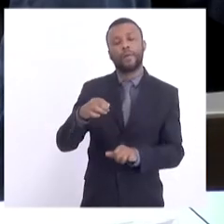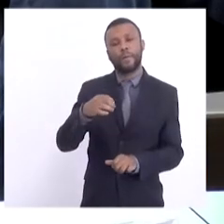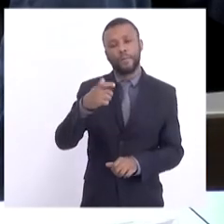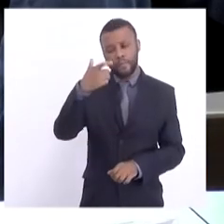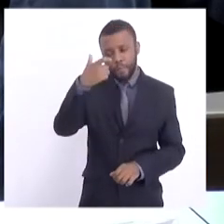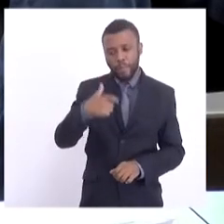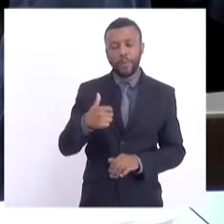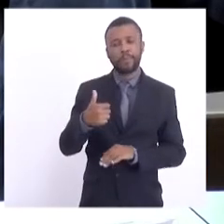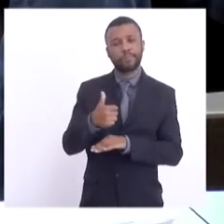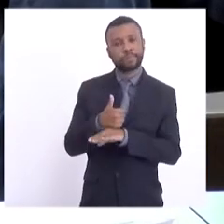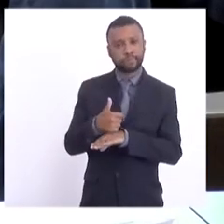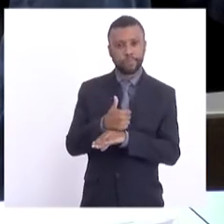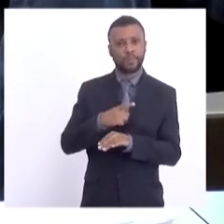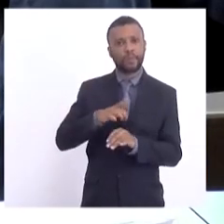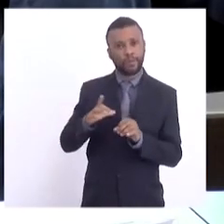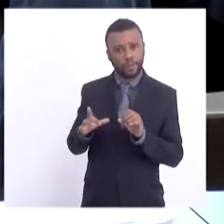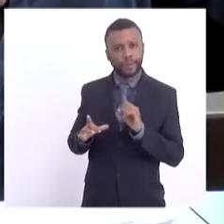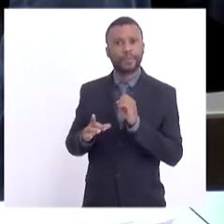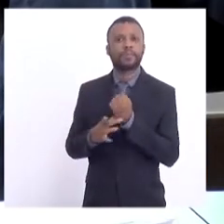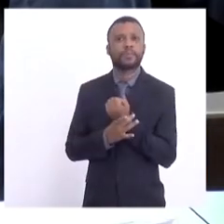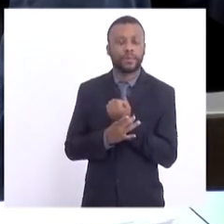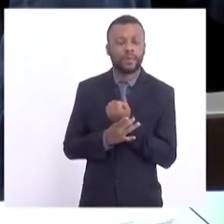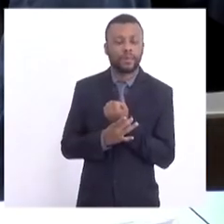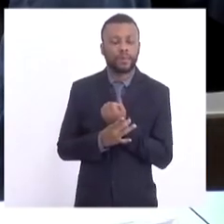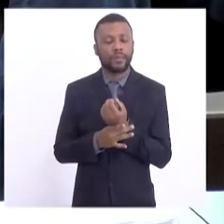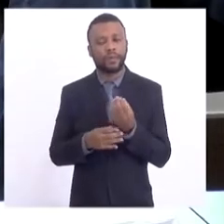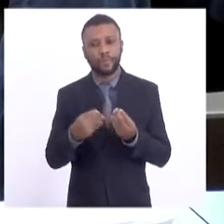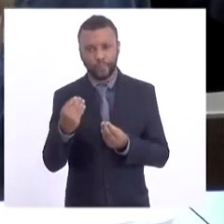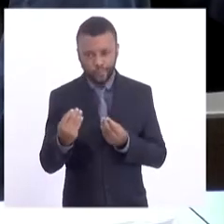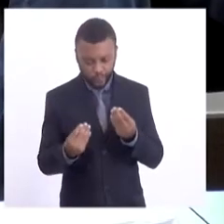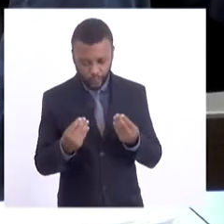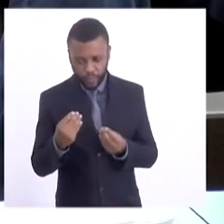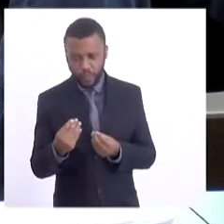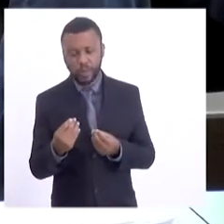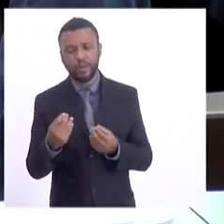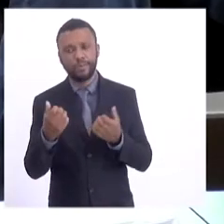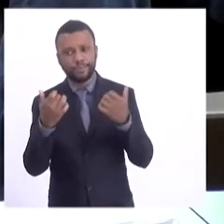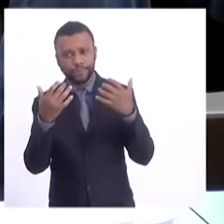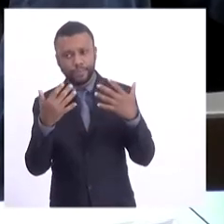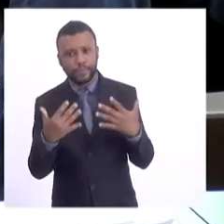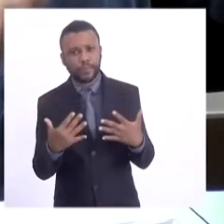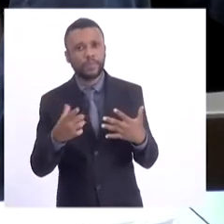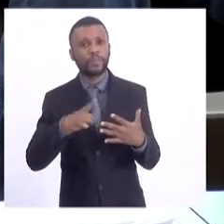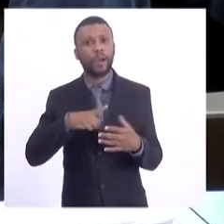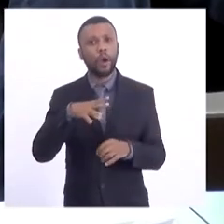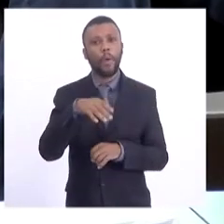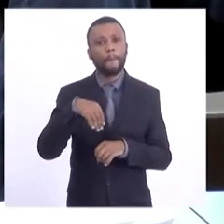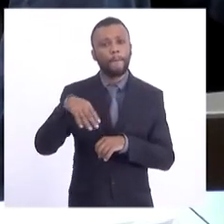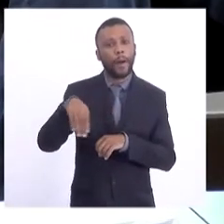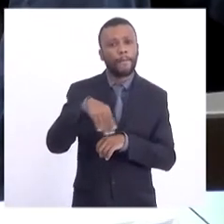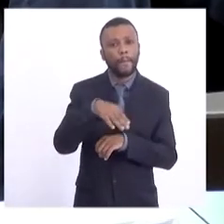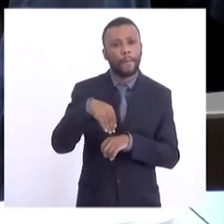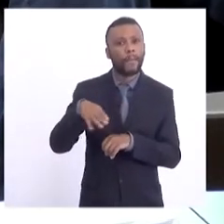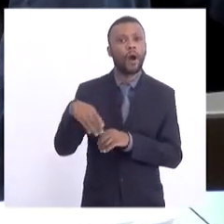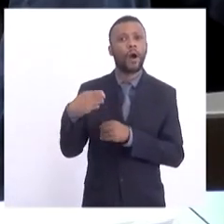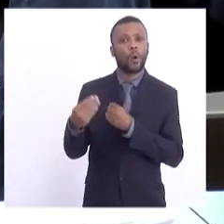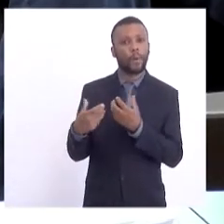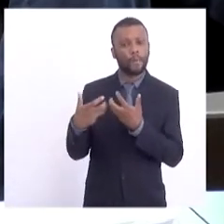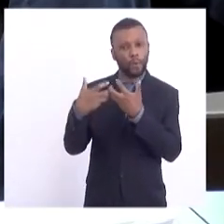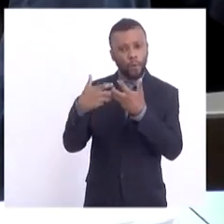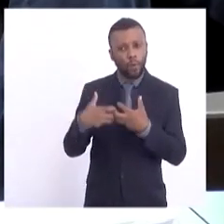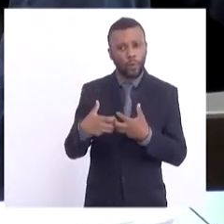seja para dar segurança é uma questão de segurança questão de você dividir né Você tem o compartilhamento chegar a uma decisão nós